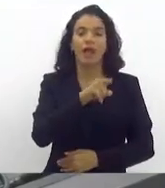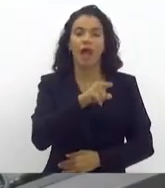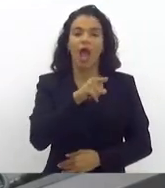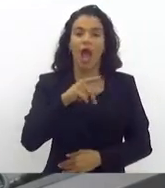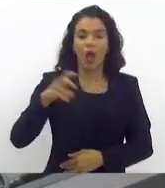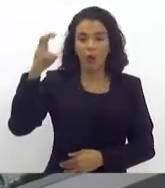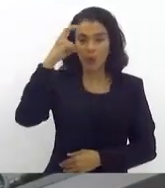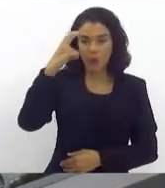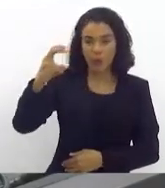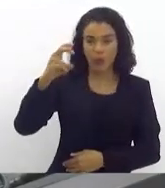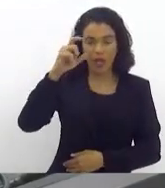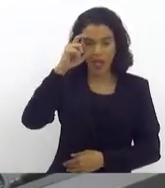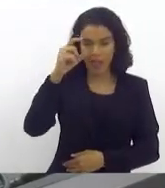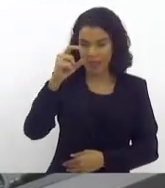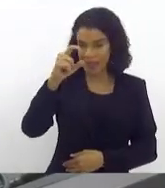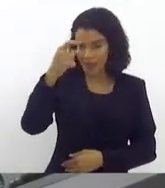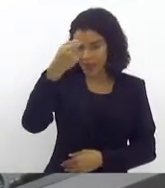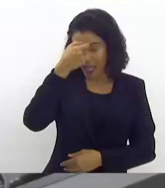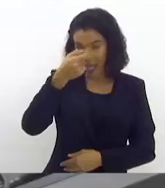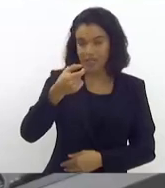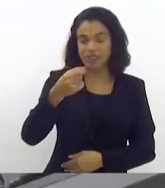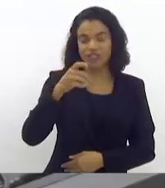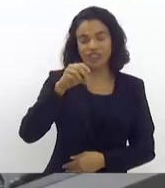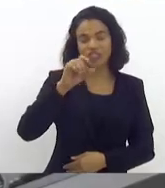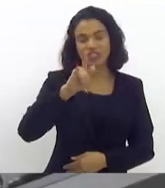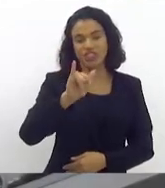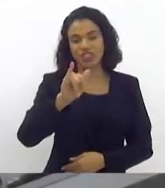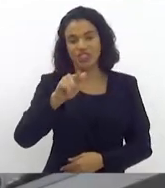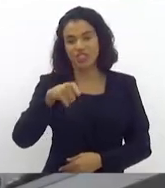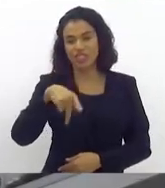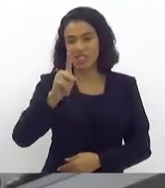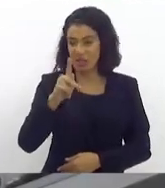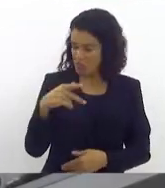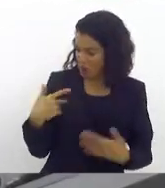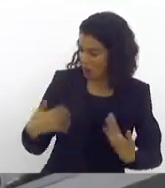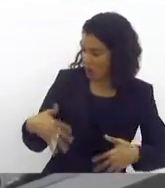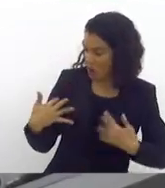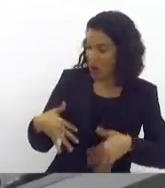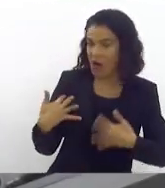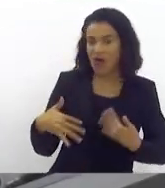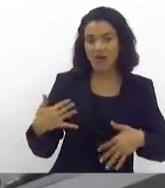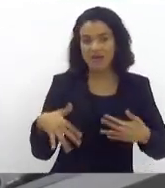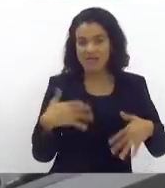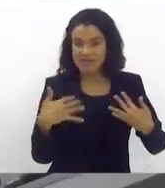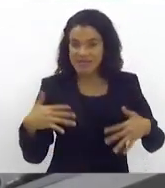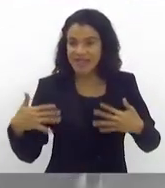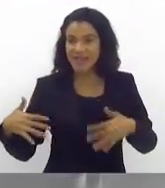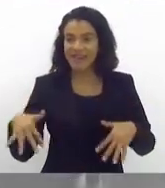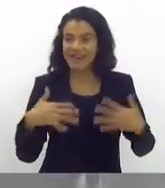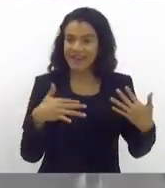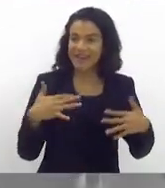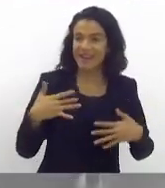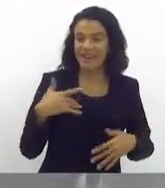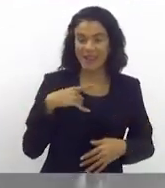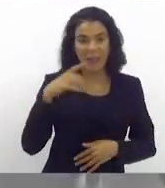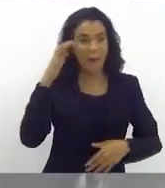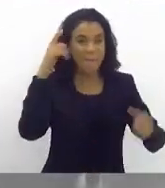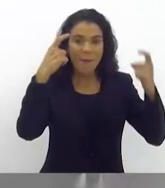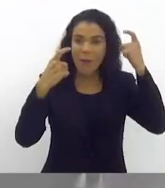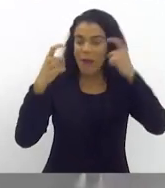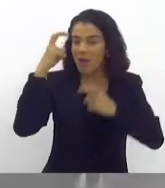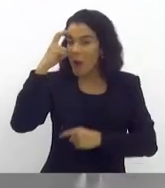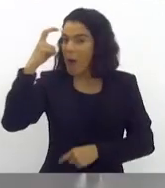como patrimônio imaterial do Estado do Rio de Janeiro. Uma sessão de revelações. Deputado Átila Nunes preocupado com a cultura nerd.